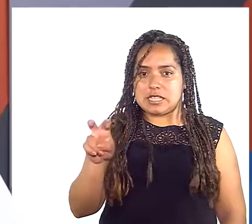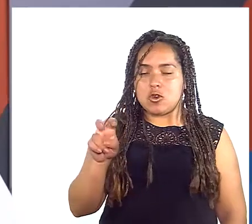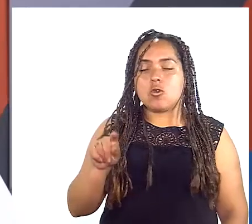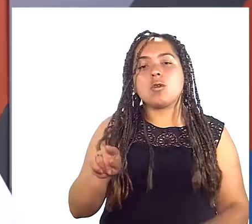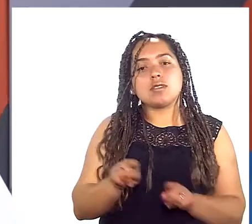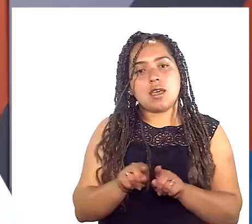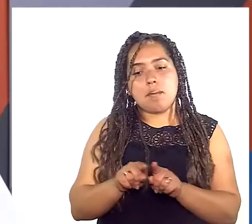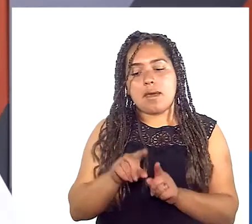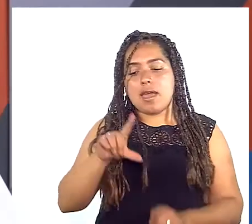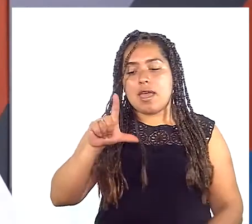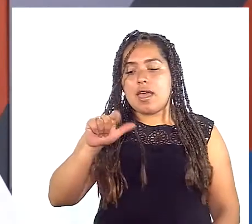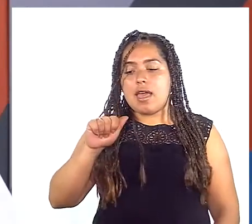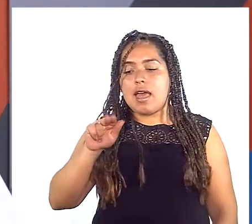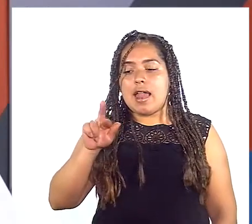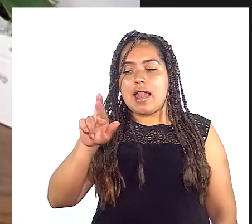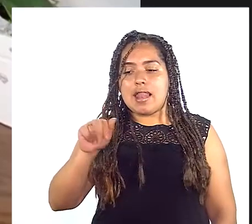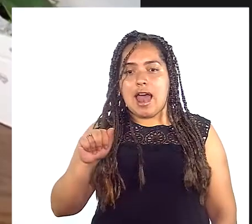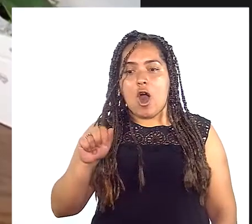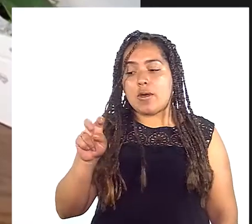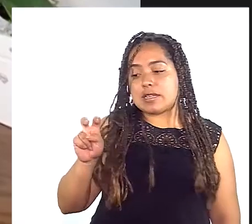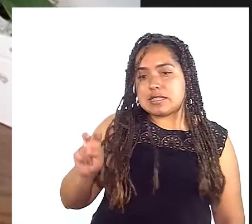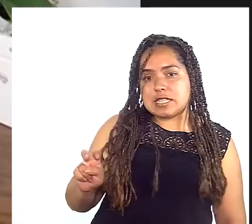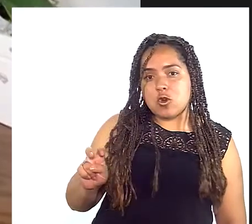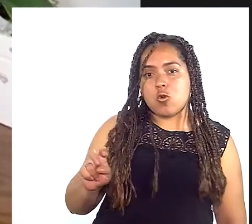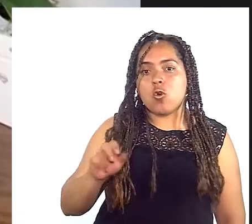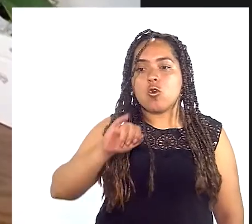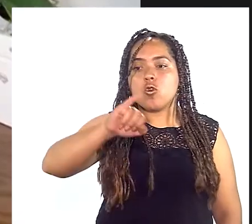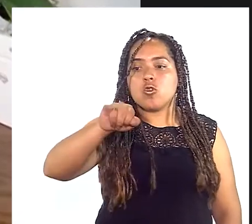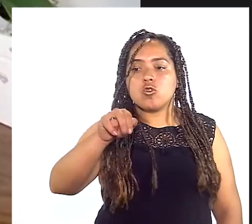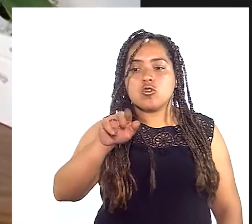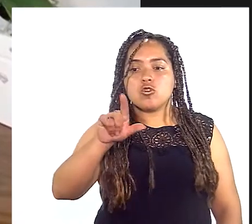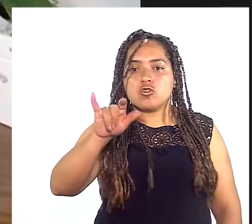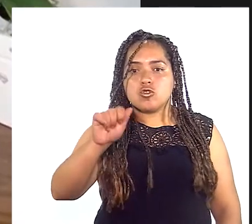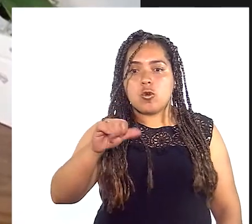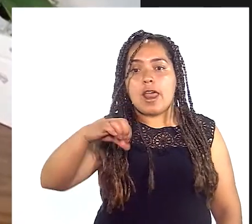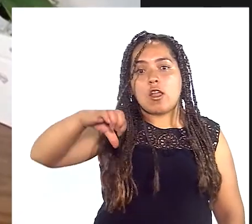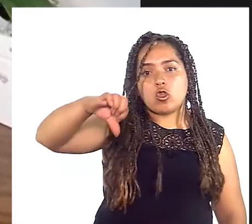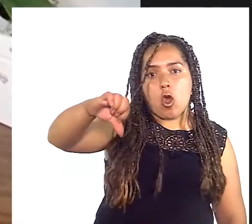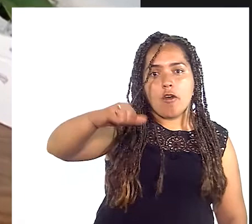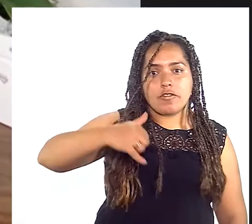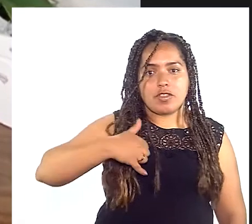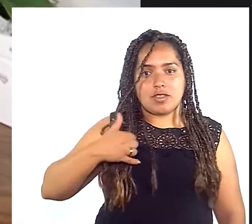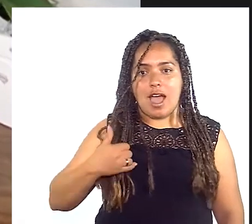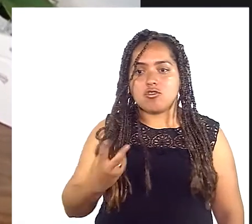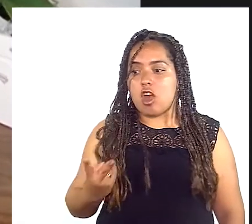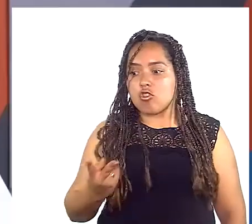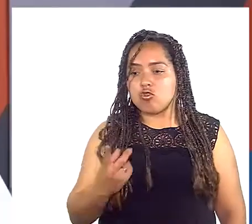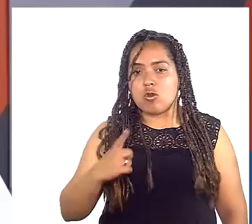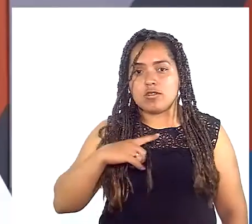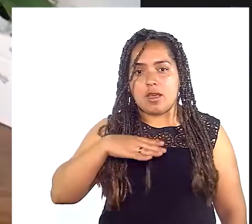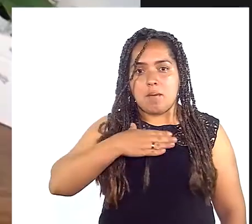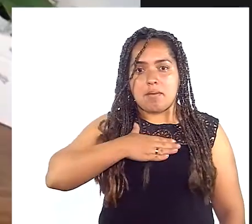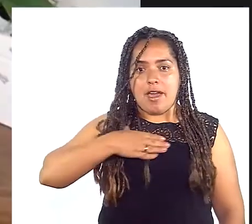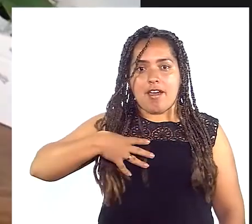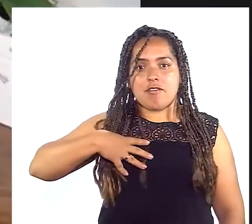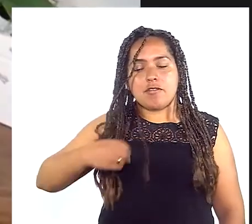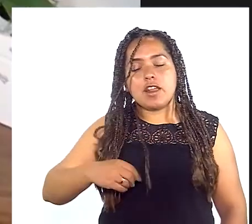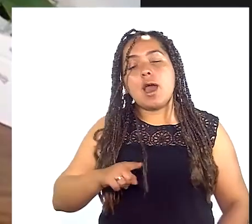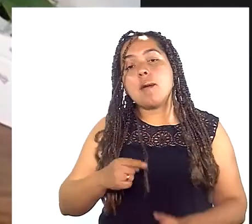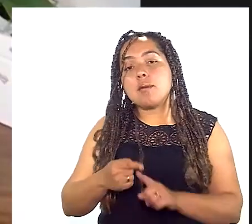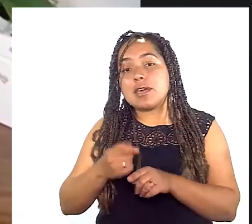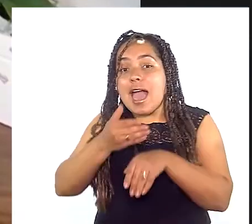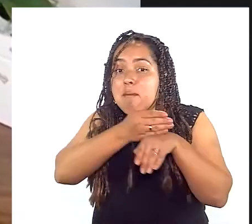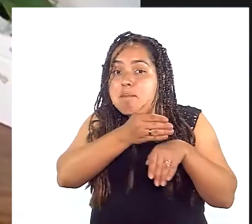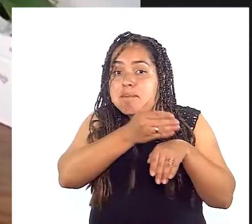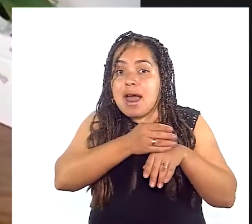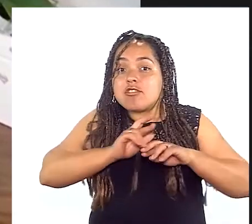dela? De 5 anos. Qual é o nome da filhinha? Eu tenho a Laura de 5 anos e a Júlia de 9 anos, são 2 meninas. Eu gosto de compartilhar a minha